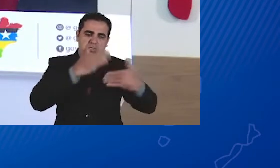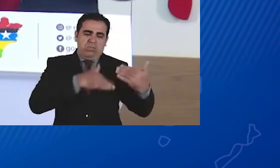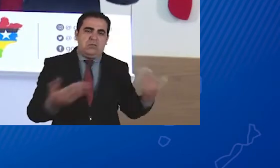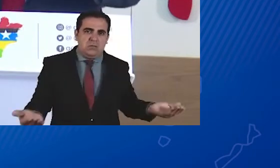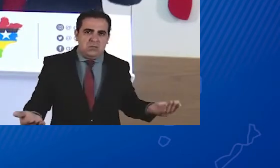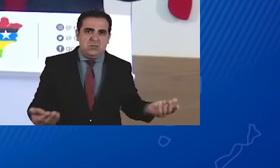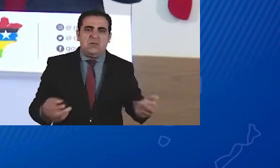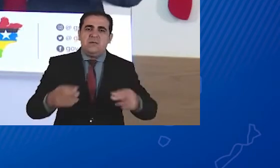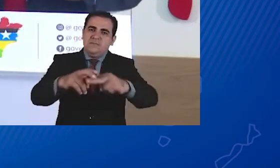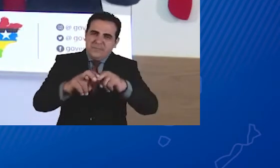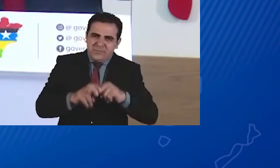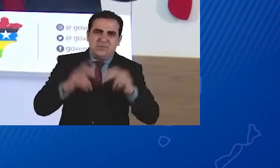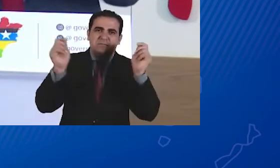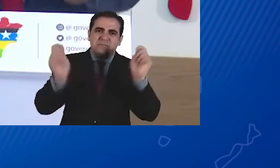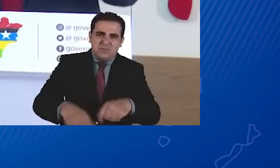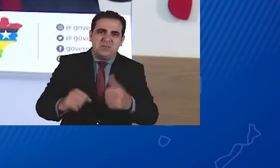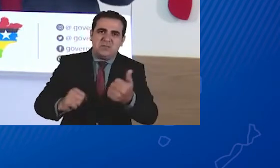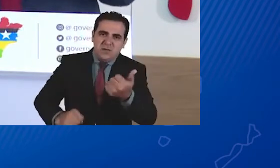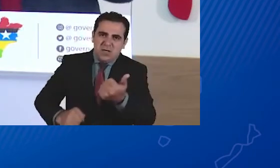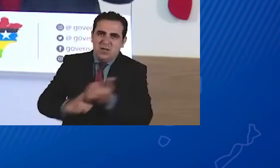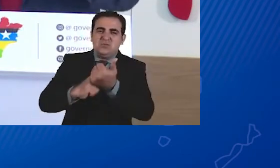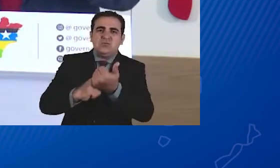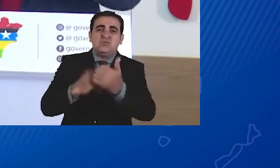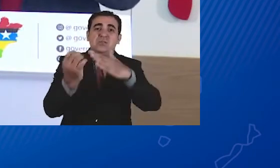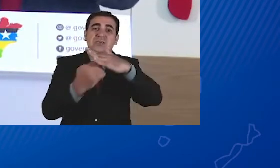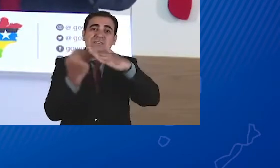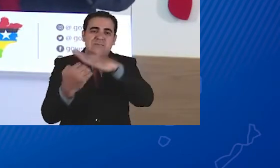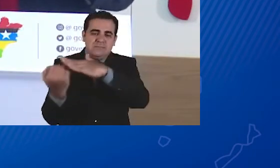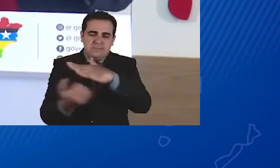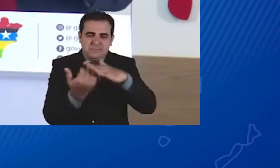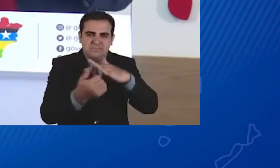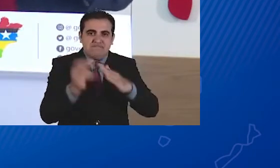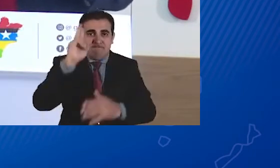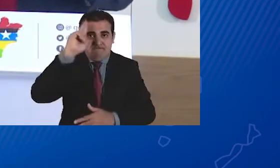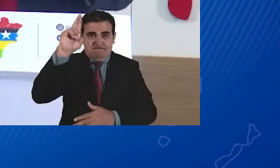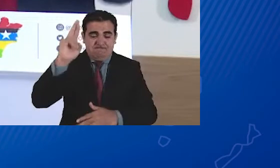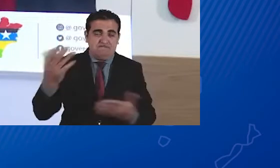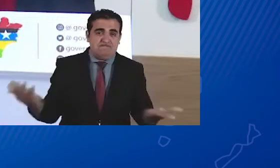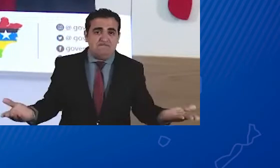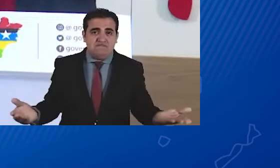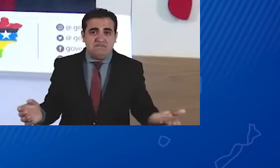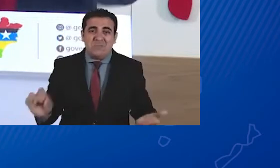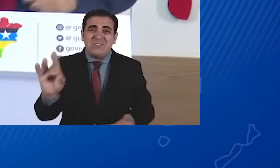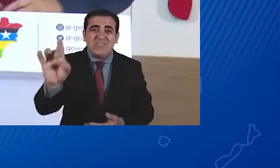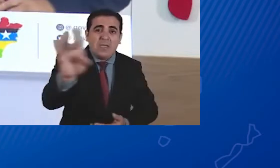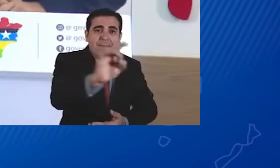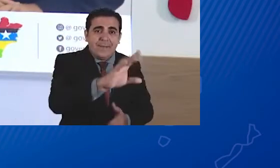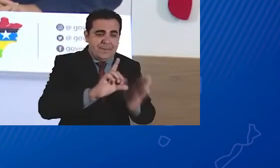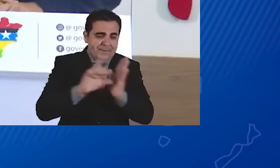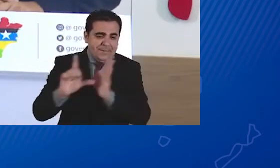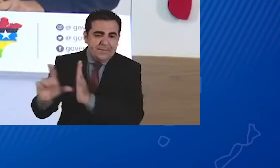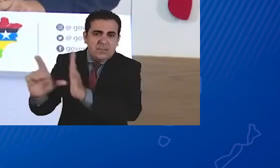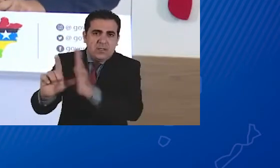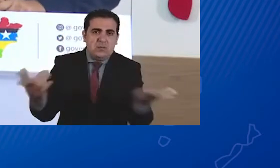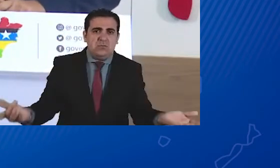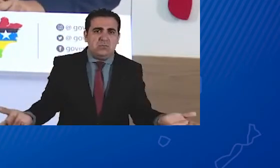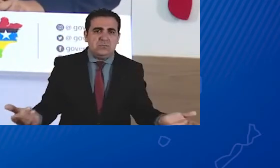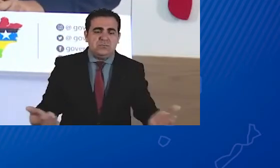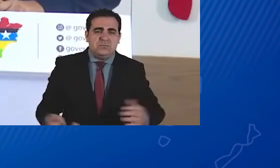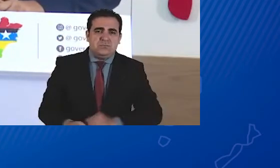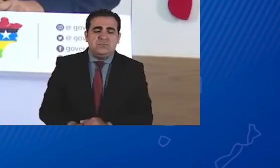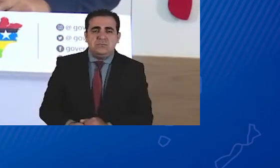e Para isso precisamos do esforço do empresariado e em cada estabelecimento